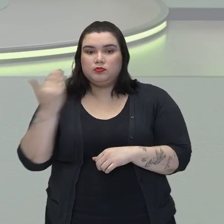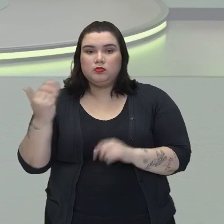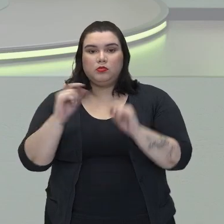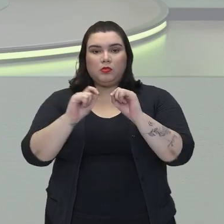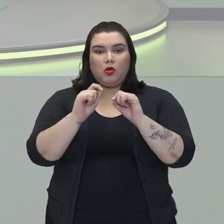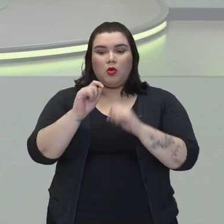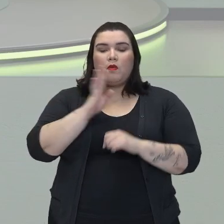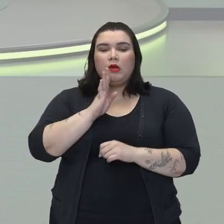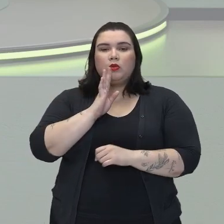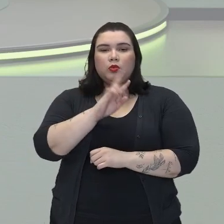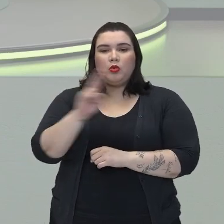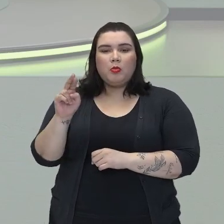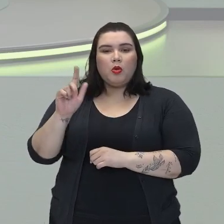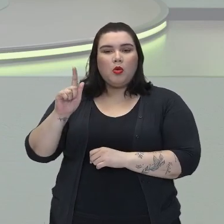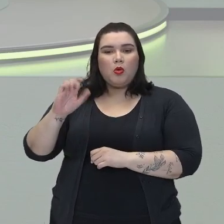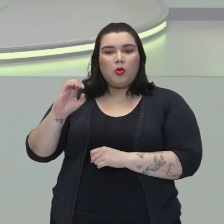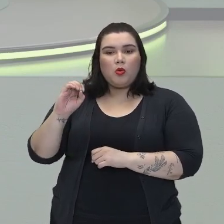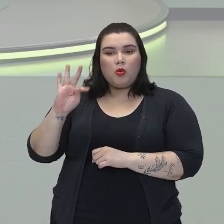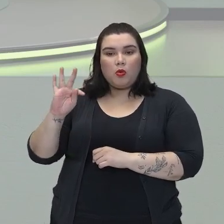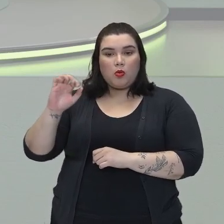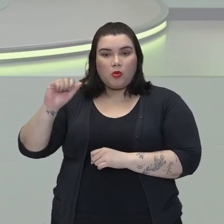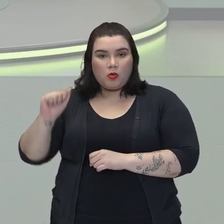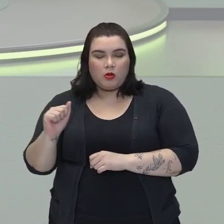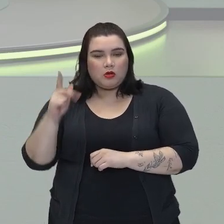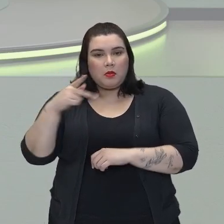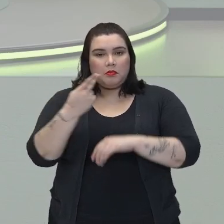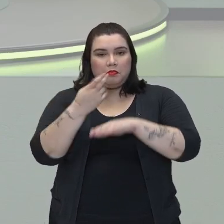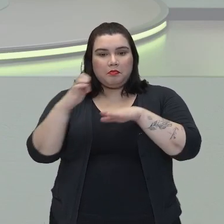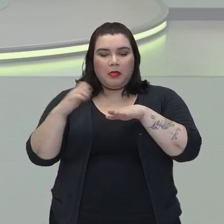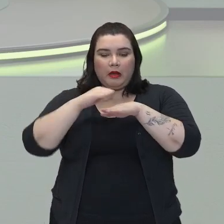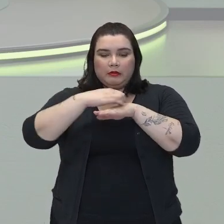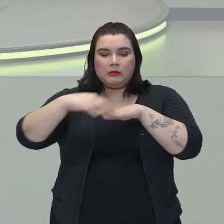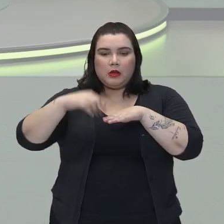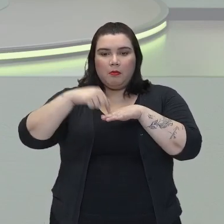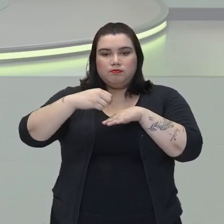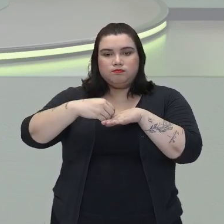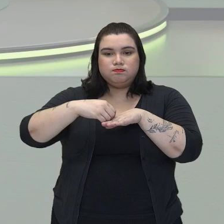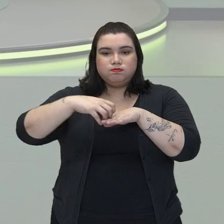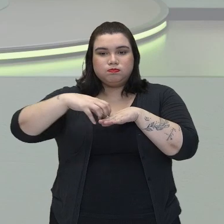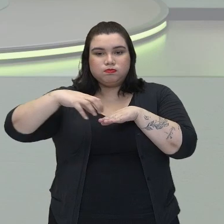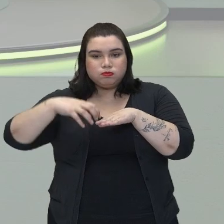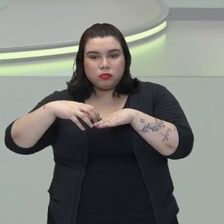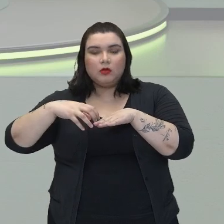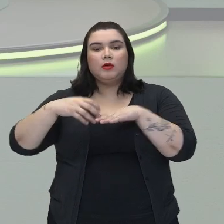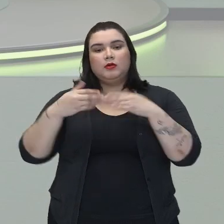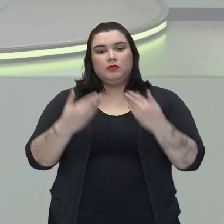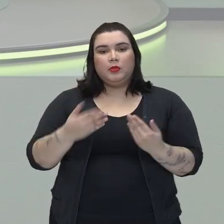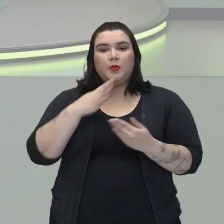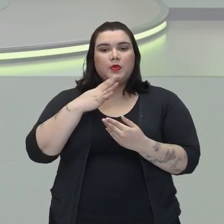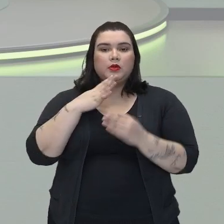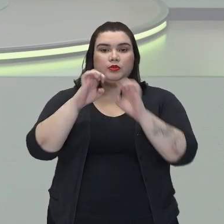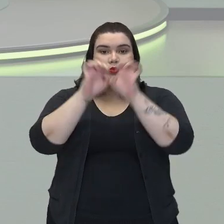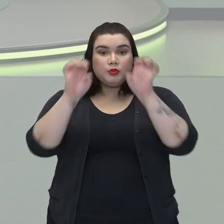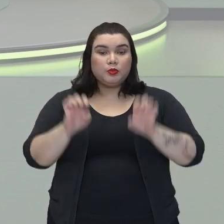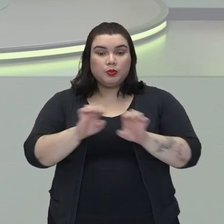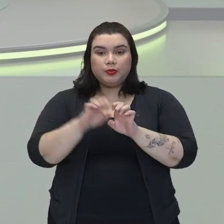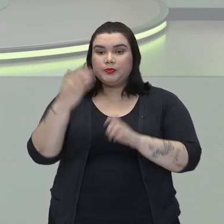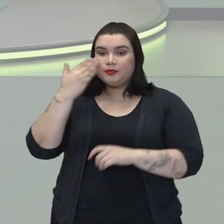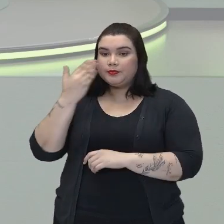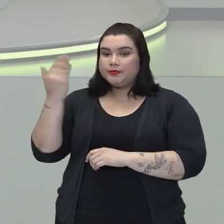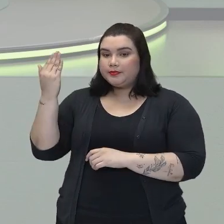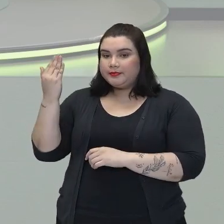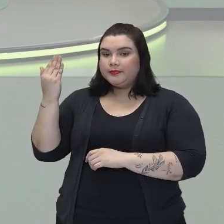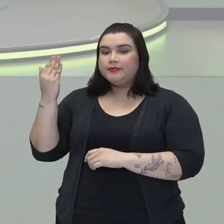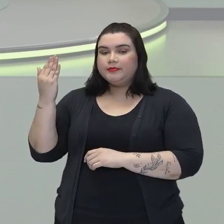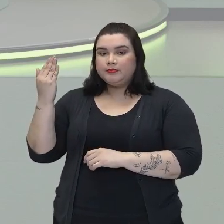como gota, olhem só aqui a estrutura, né, desse ácido carboxílico. O